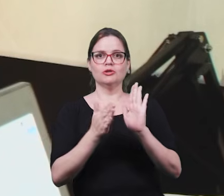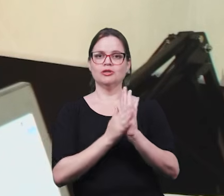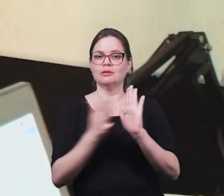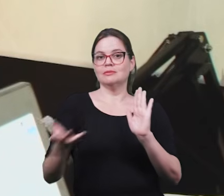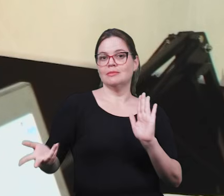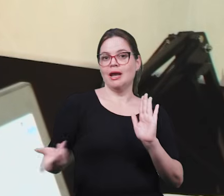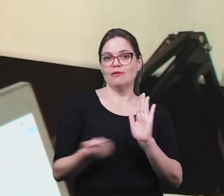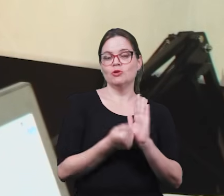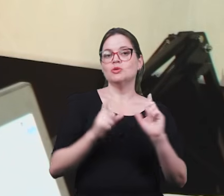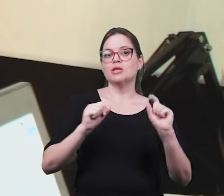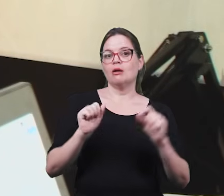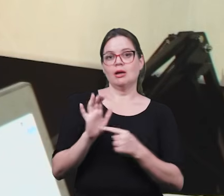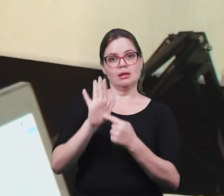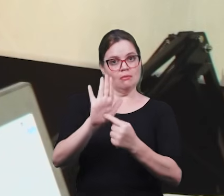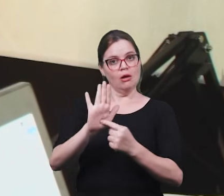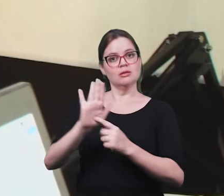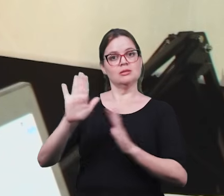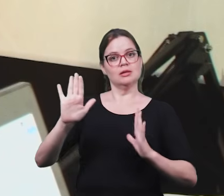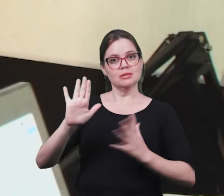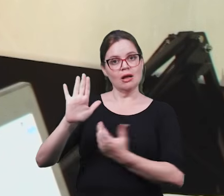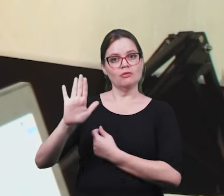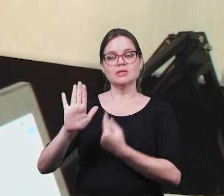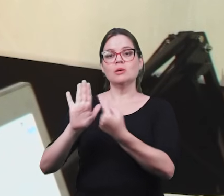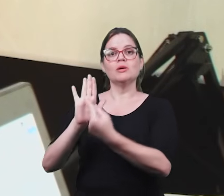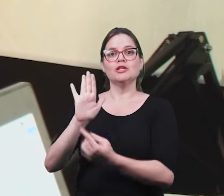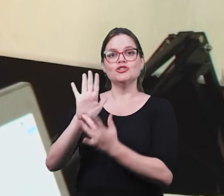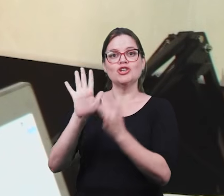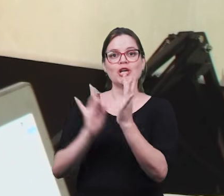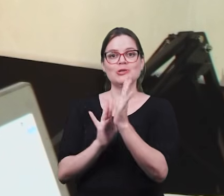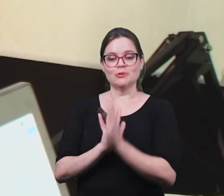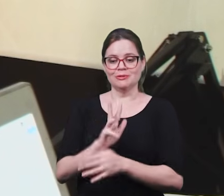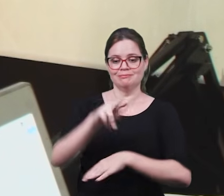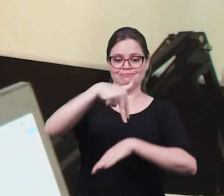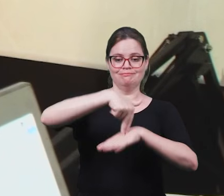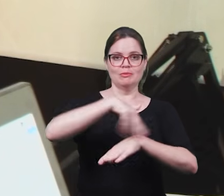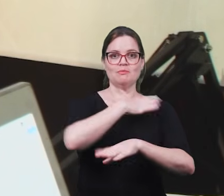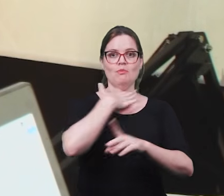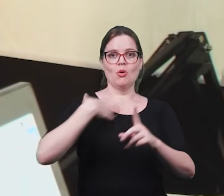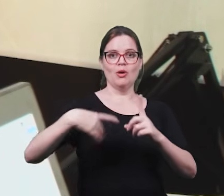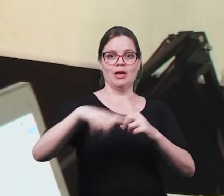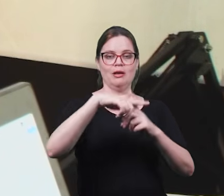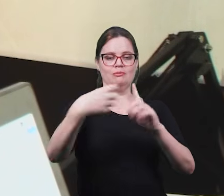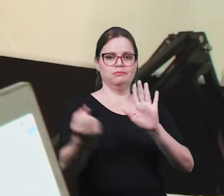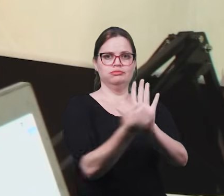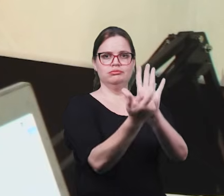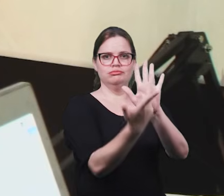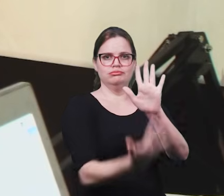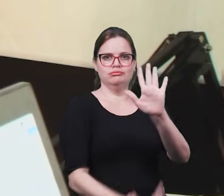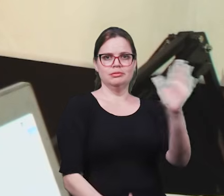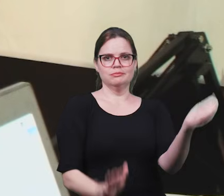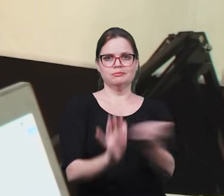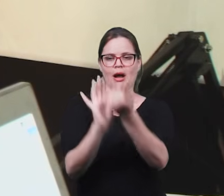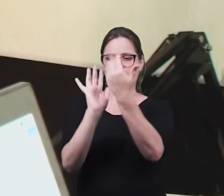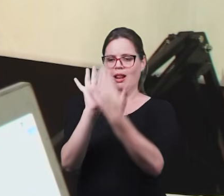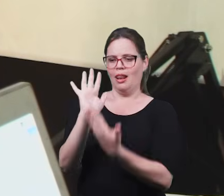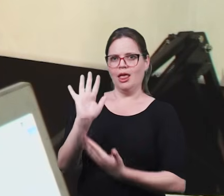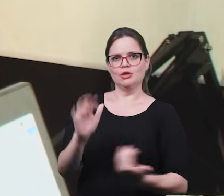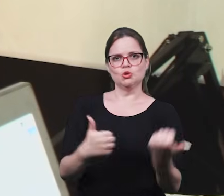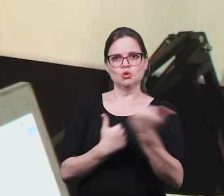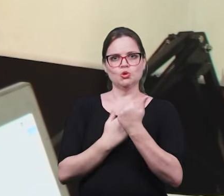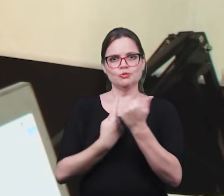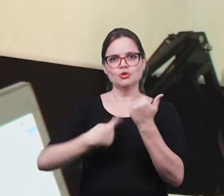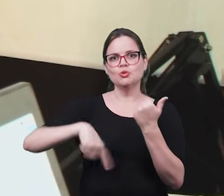enviar Jesus para morrer no nosso lugar. O sangue do Senhor Jesus foi derramado para nos